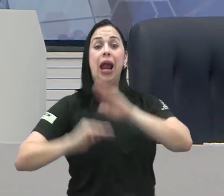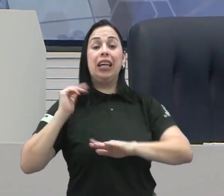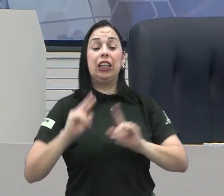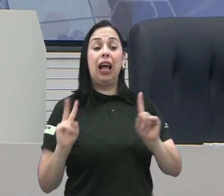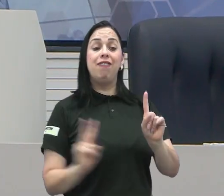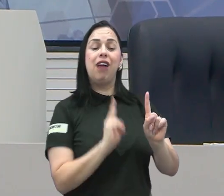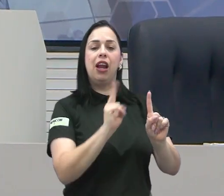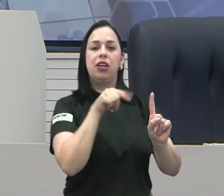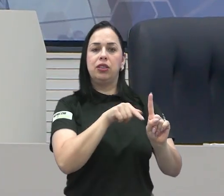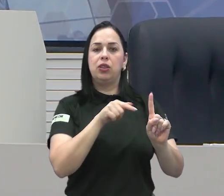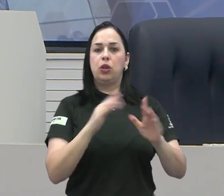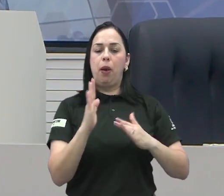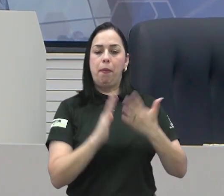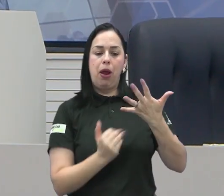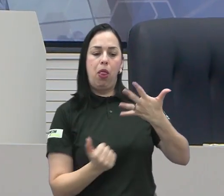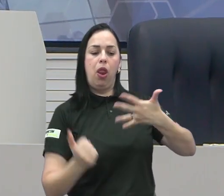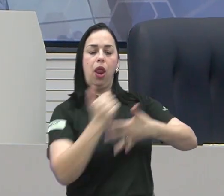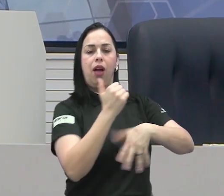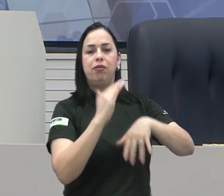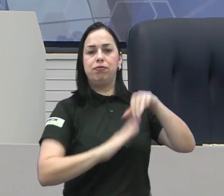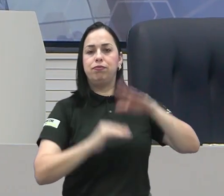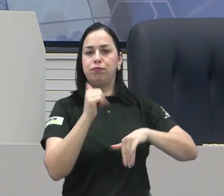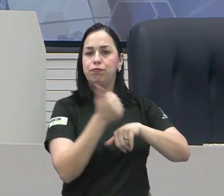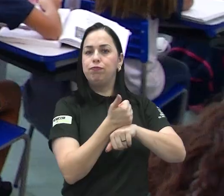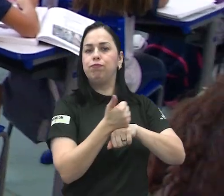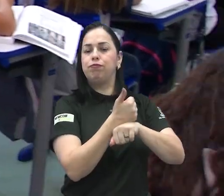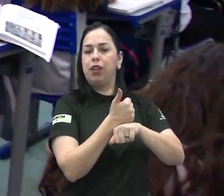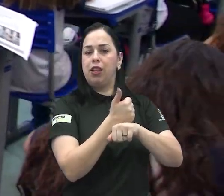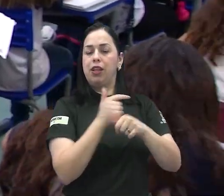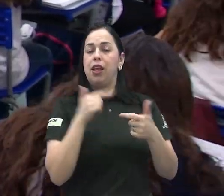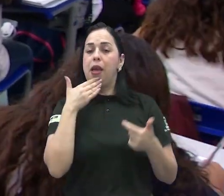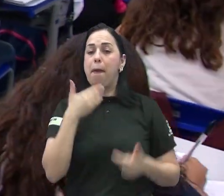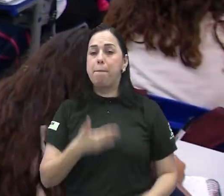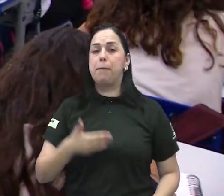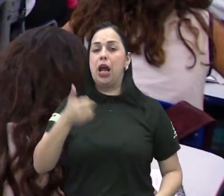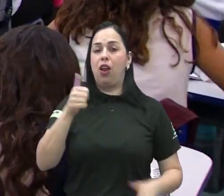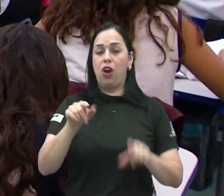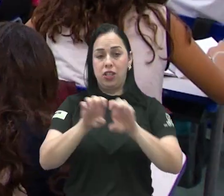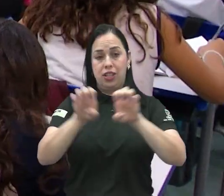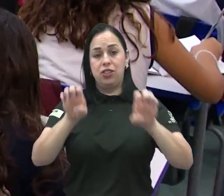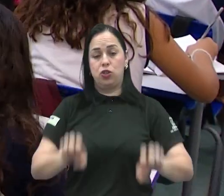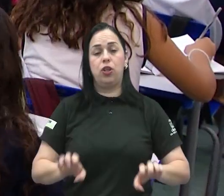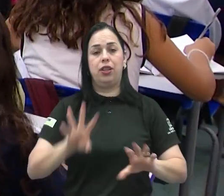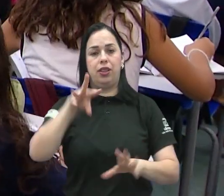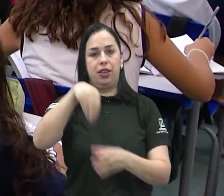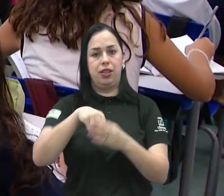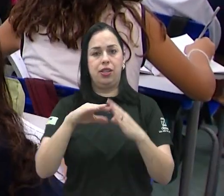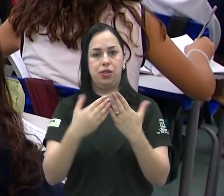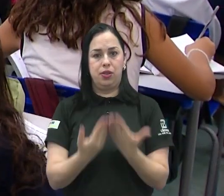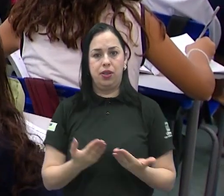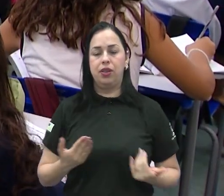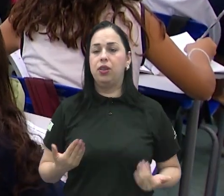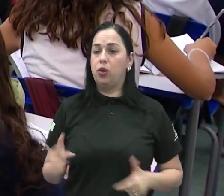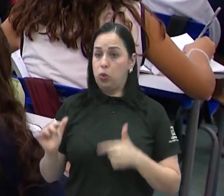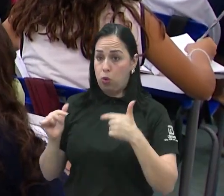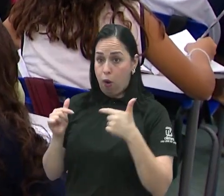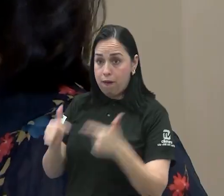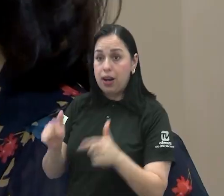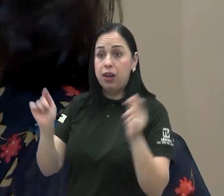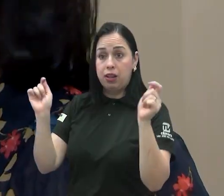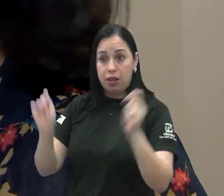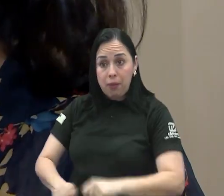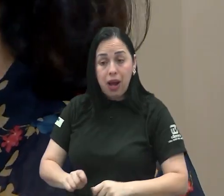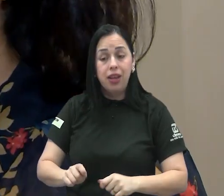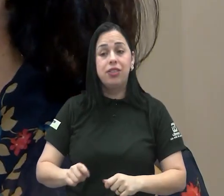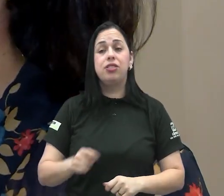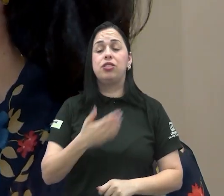virar prática, com planos de carreira atrativos e, principalmente, melhores estruturas nas escolas. O